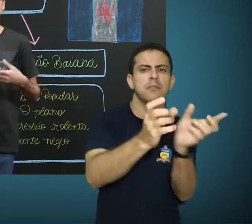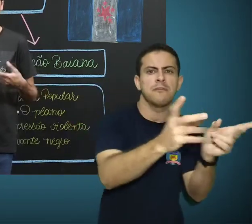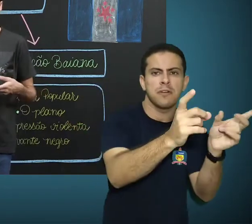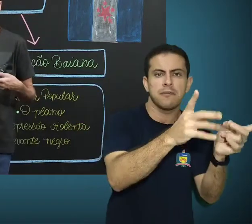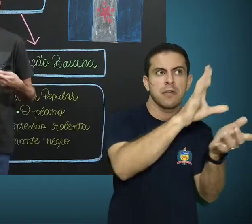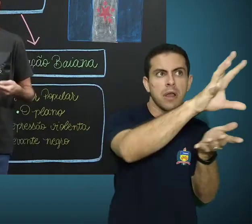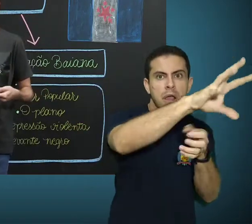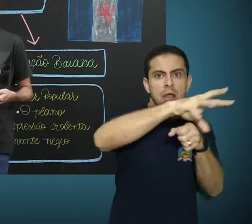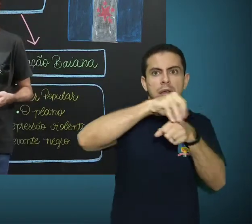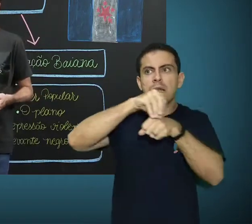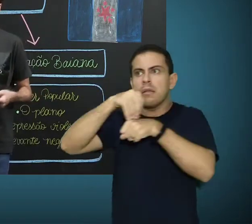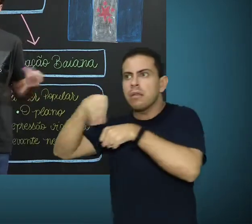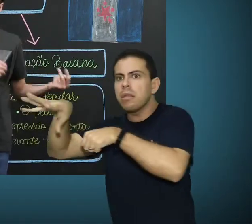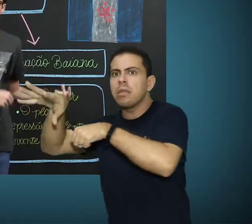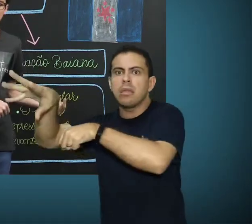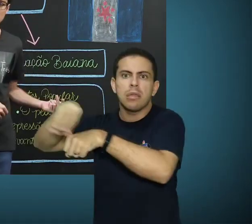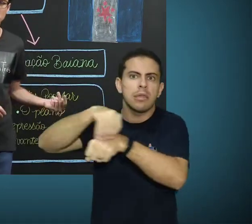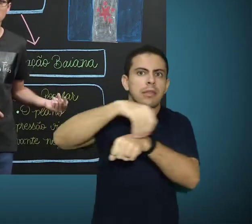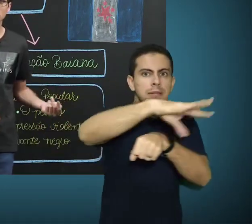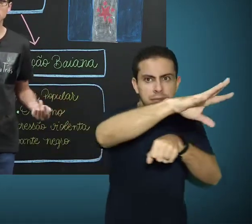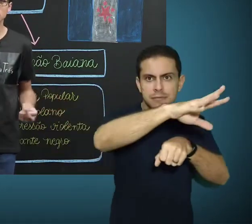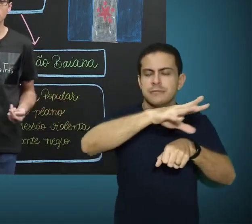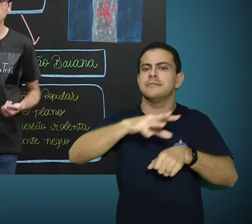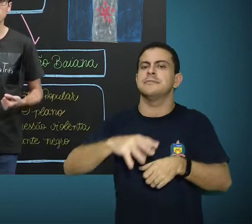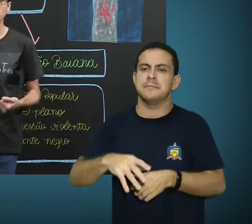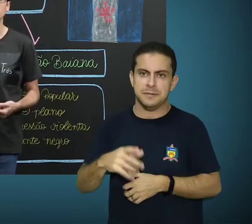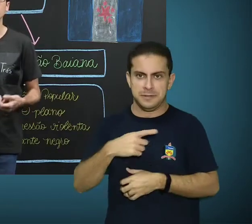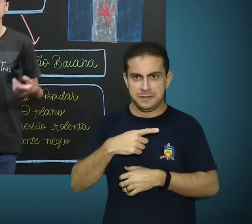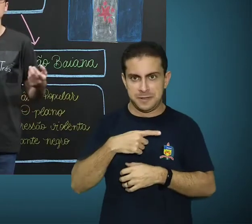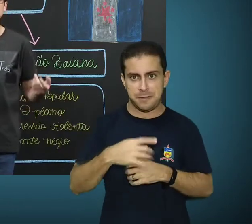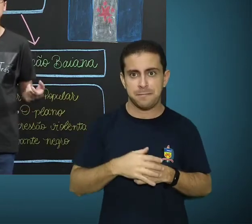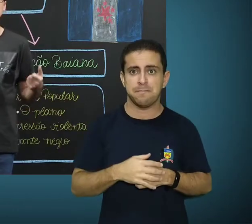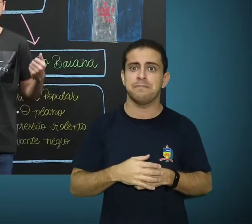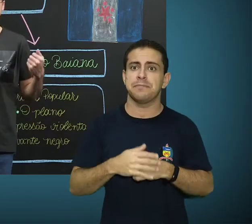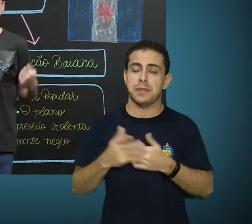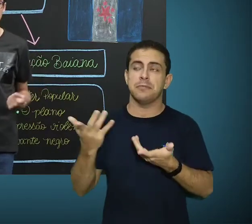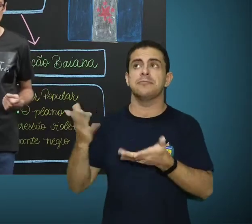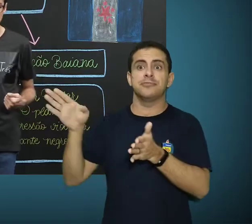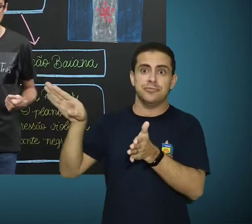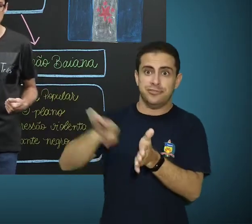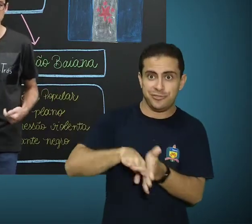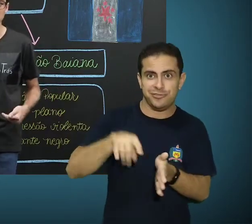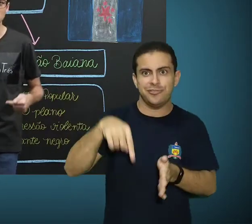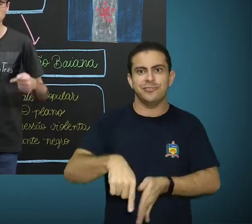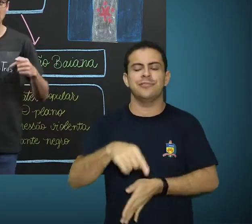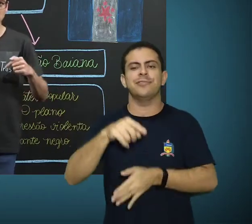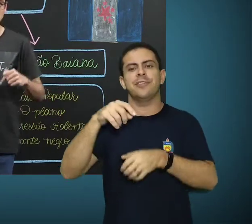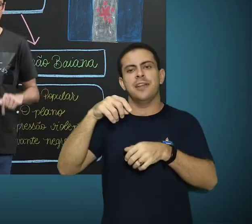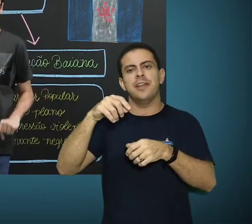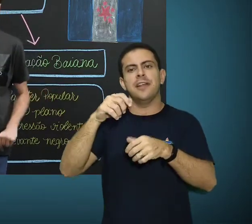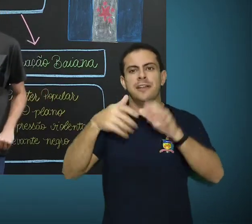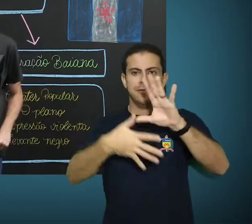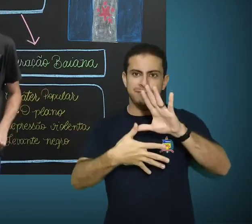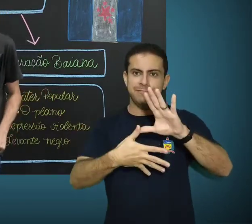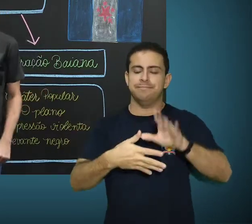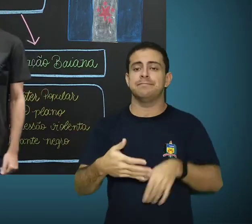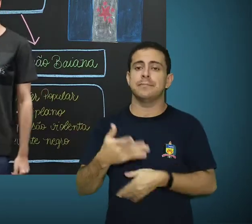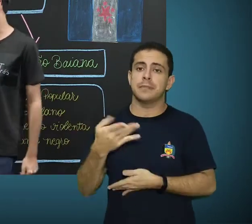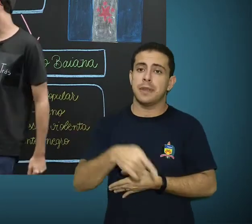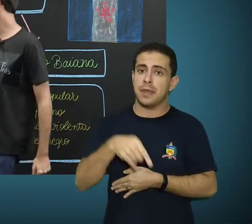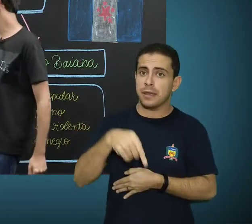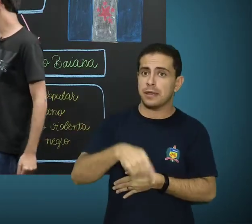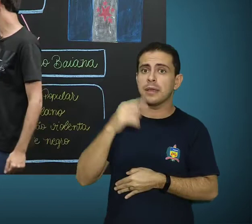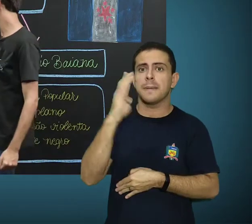ideias acabavam chegando nisso que os europeus chamavam de Novo Mundo, ou seja, na América. No caso do Brasil,